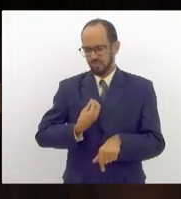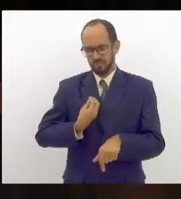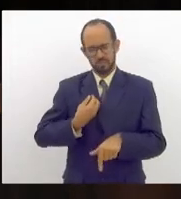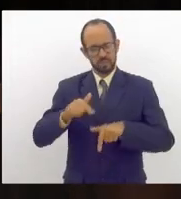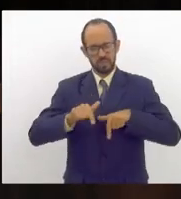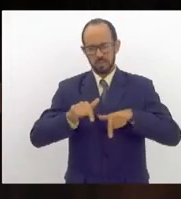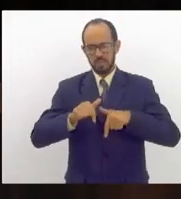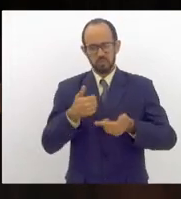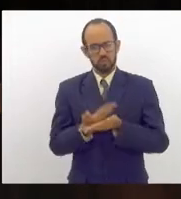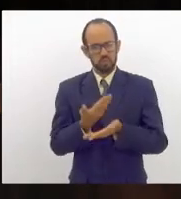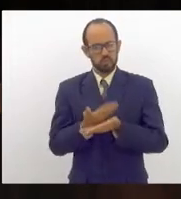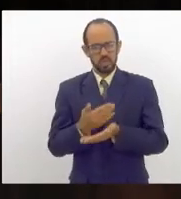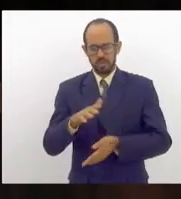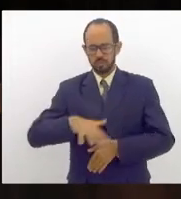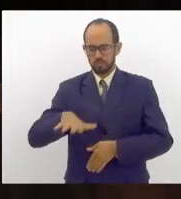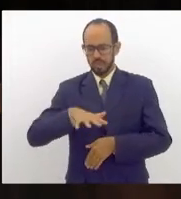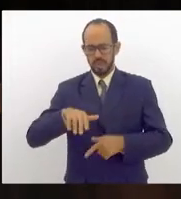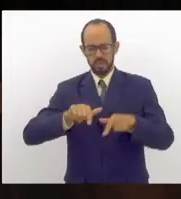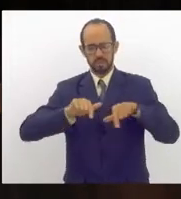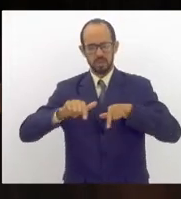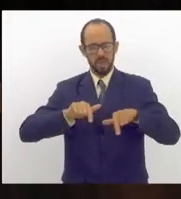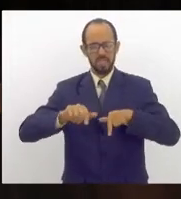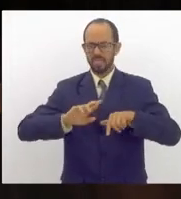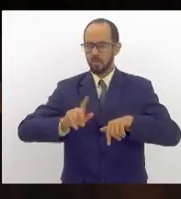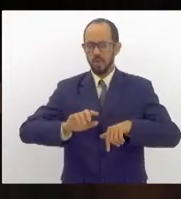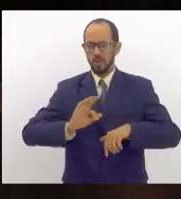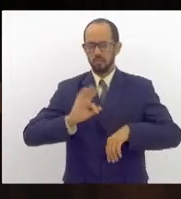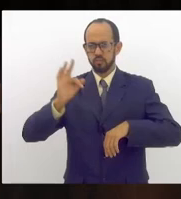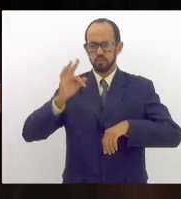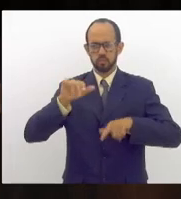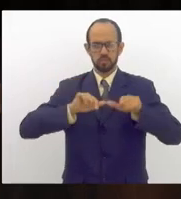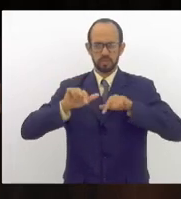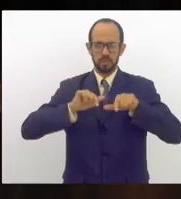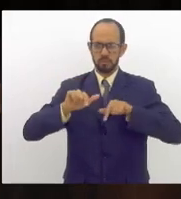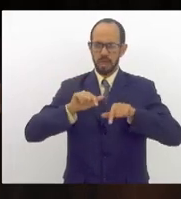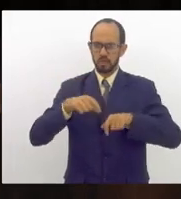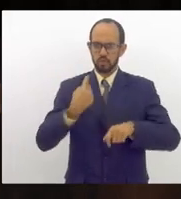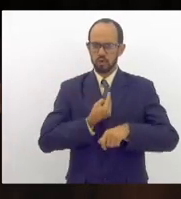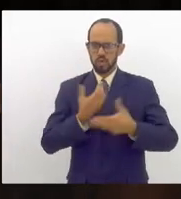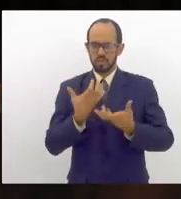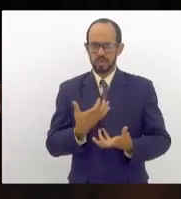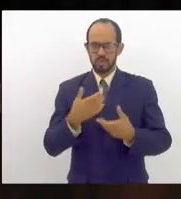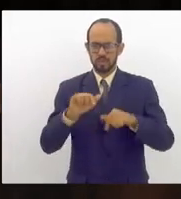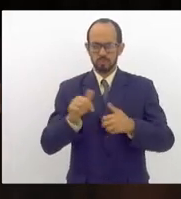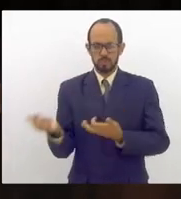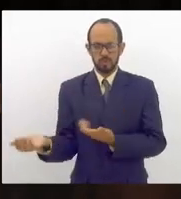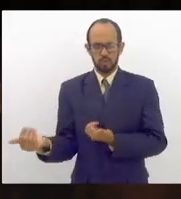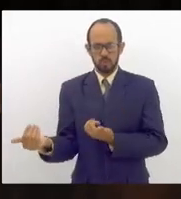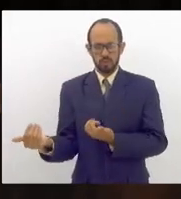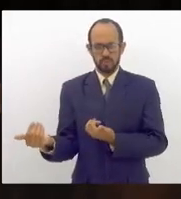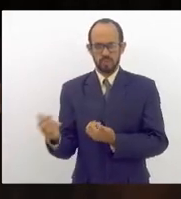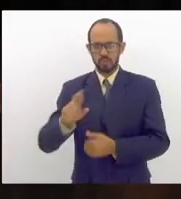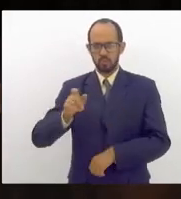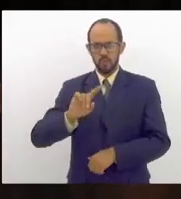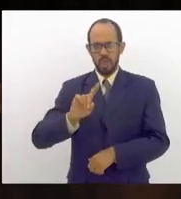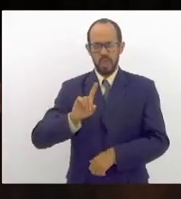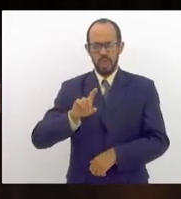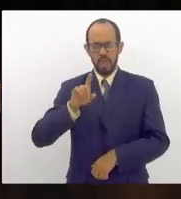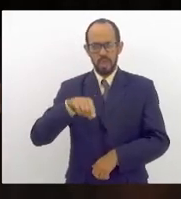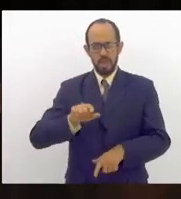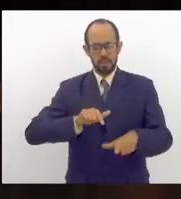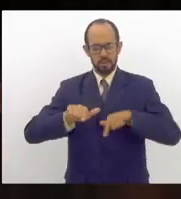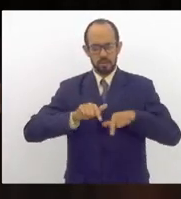e estudamos o mundo do trabalho esse não é o futuro trabalho que nós queremos com os nossos jovens aos nossos trabalhadores nós queremos trabalho